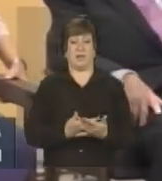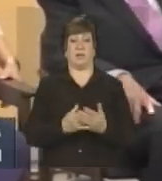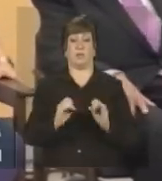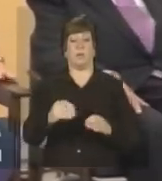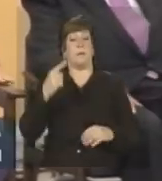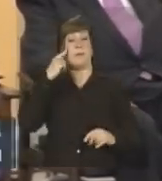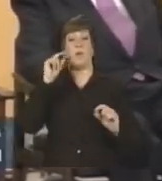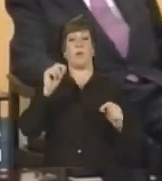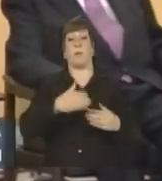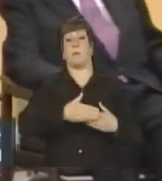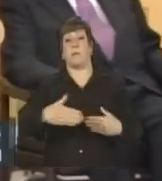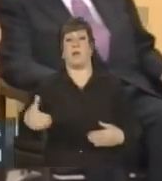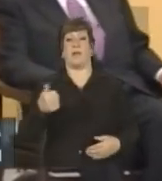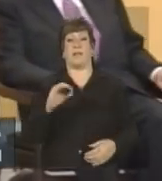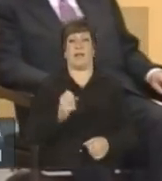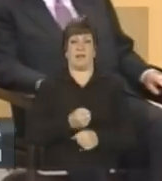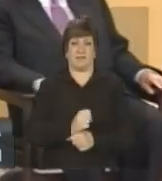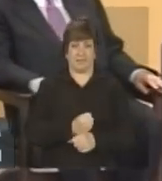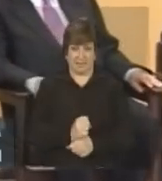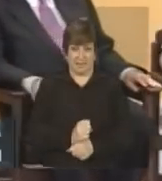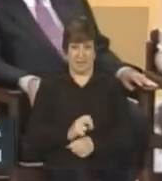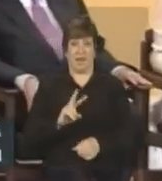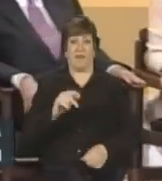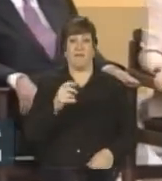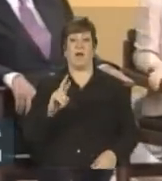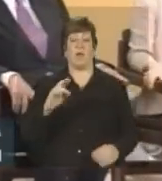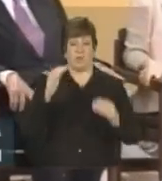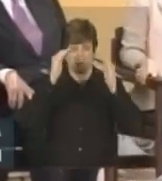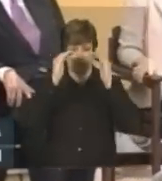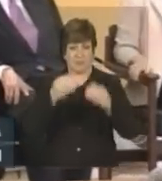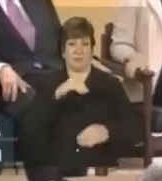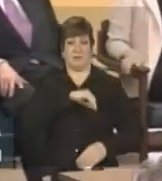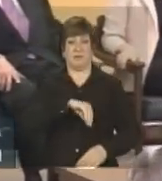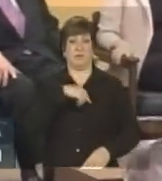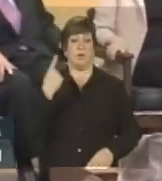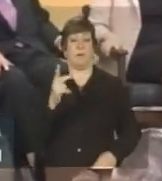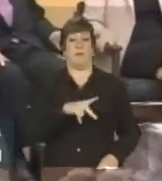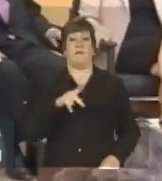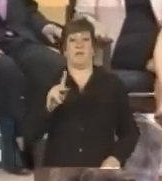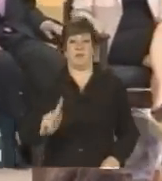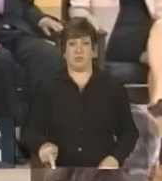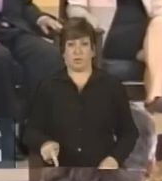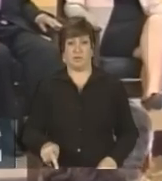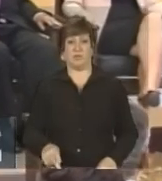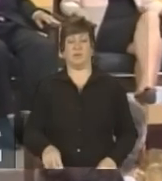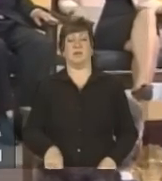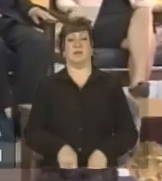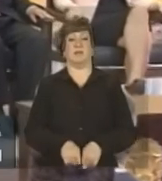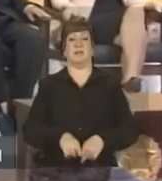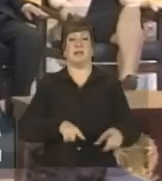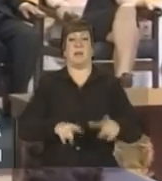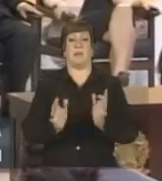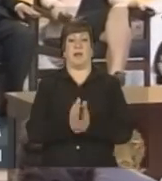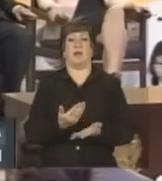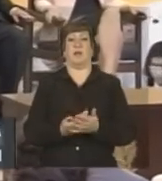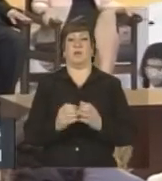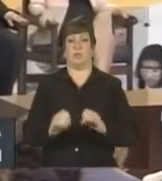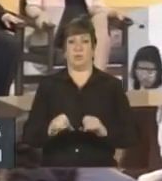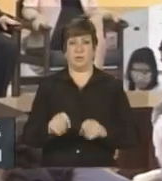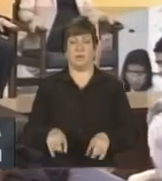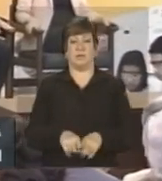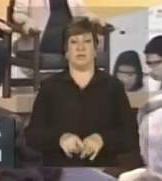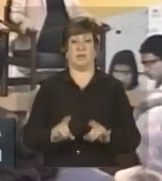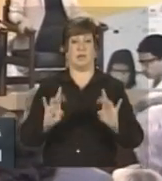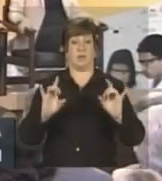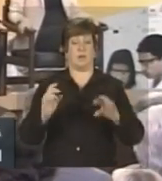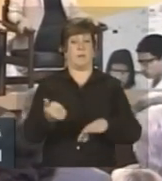10 anos, a valorização dos salários dos nossos professores e servidores da educação, aumento da qualidade da excelência acadêmica das